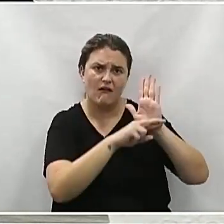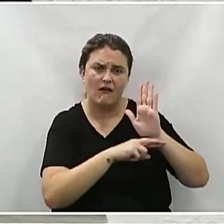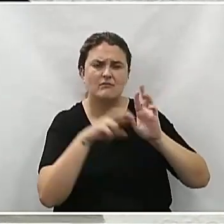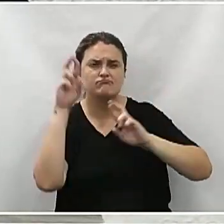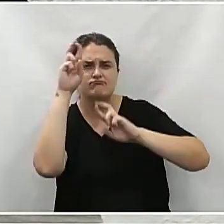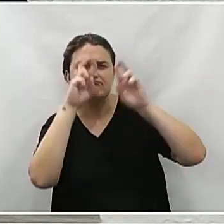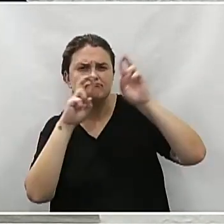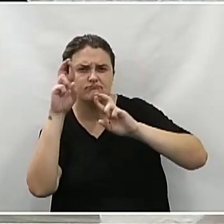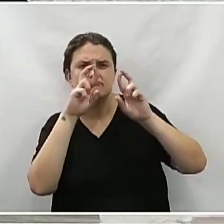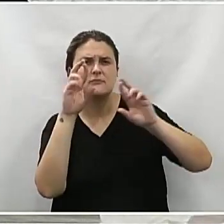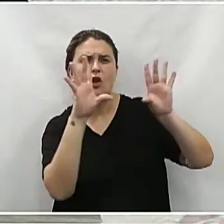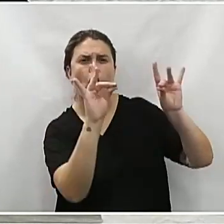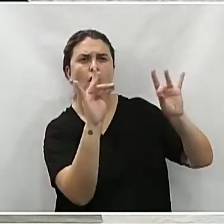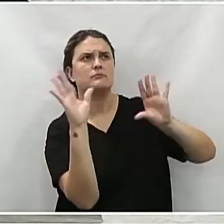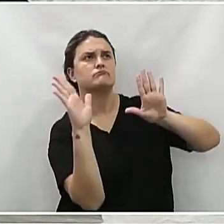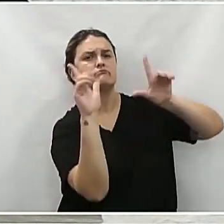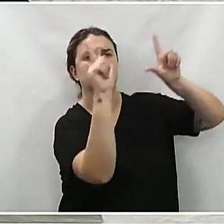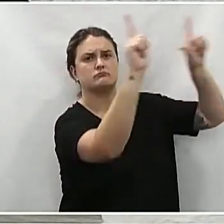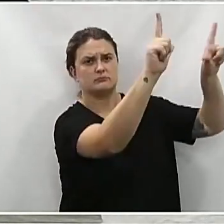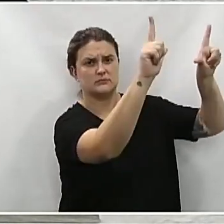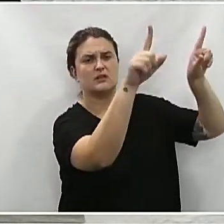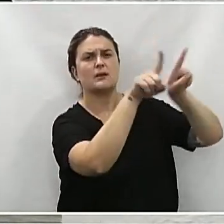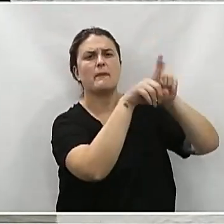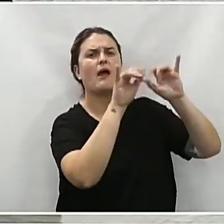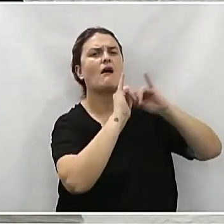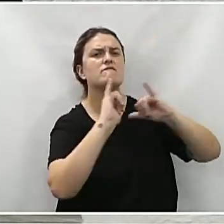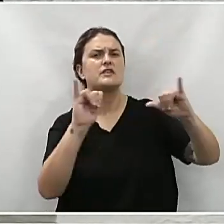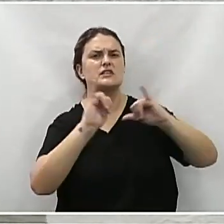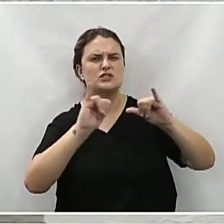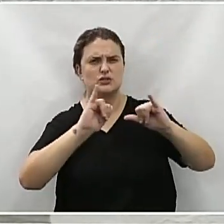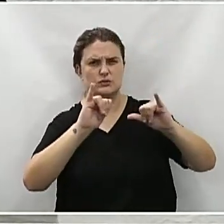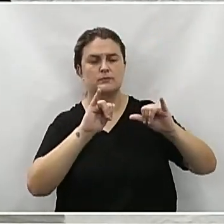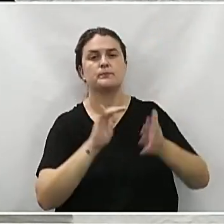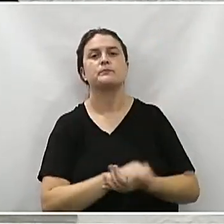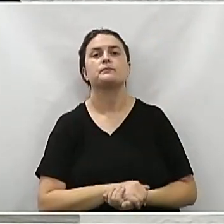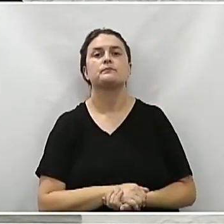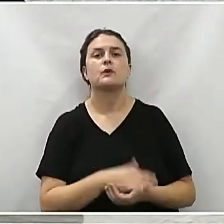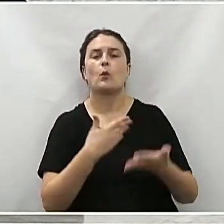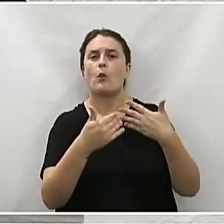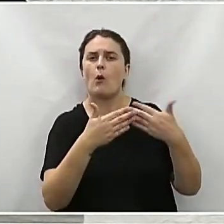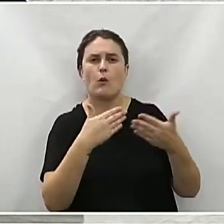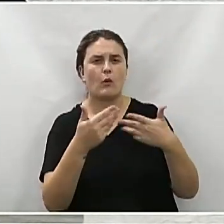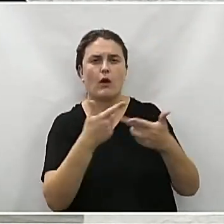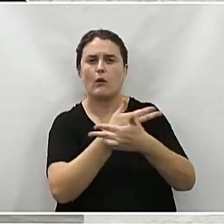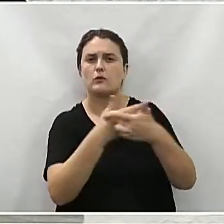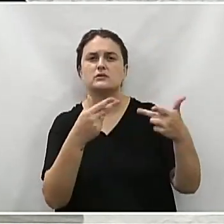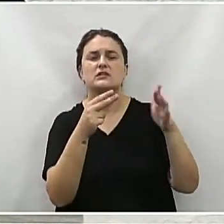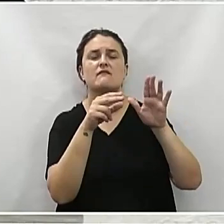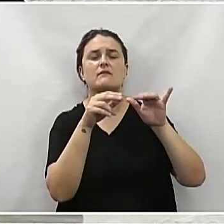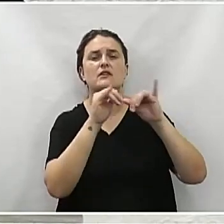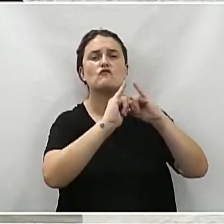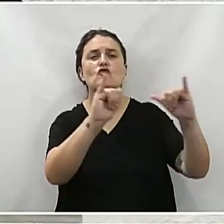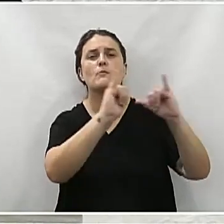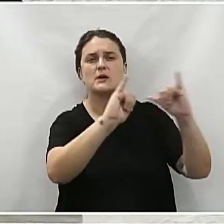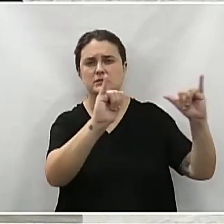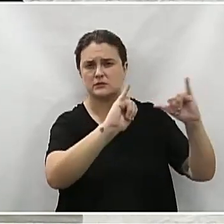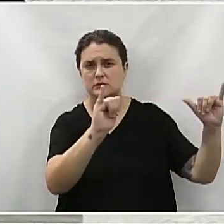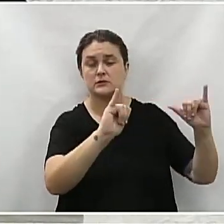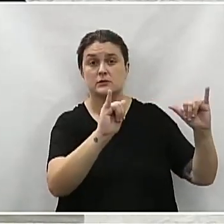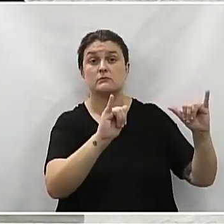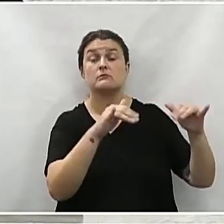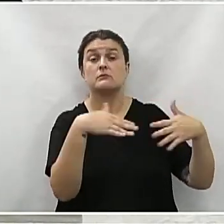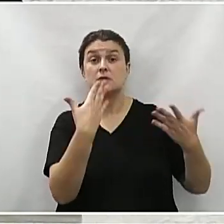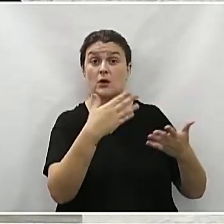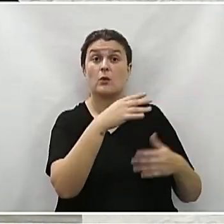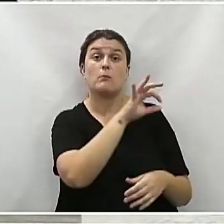fiscalizar a fixação de cartazes e anúncios, bem como qualquer outro meio de propaganda nos locais sujeitos ao